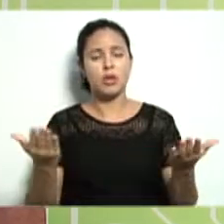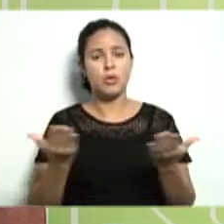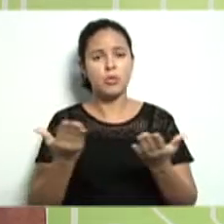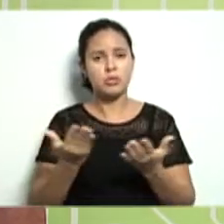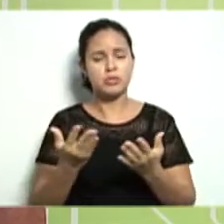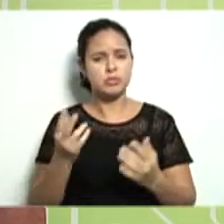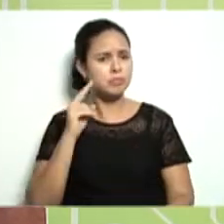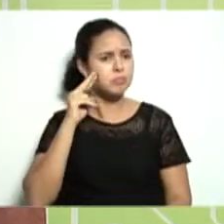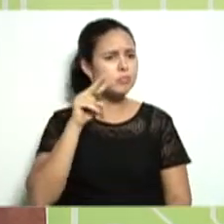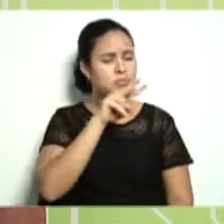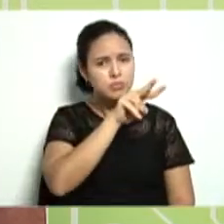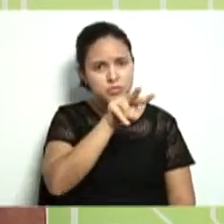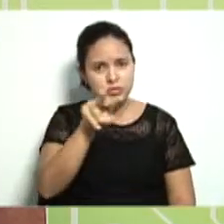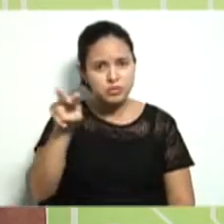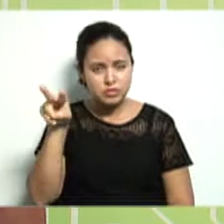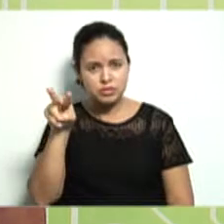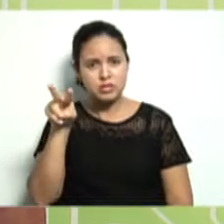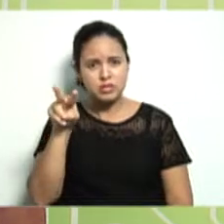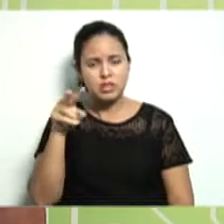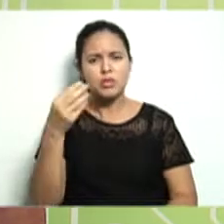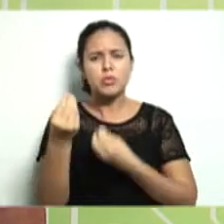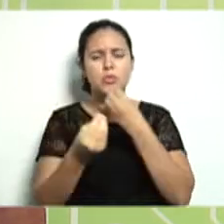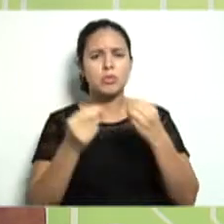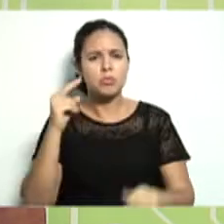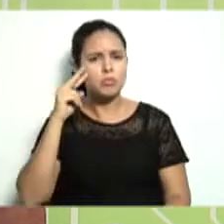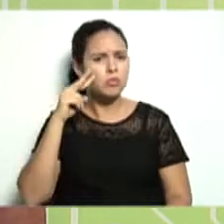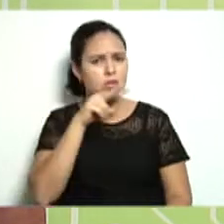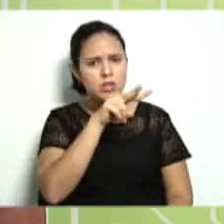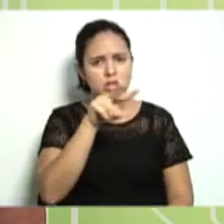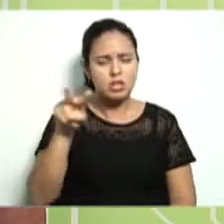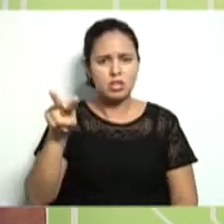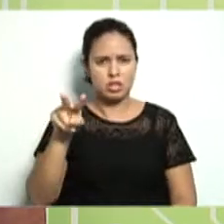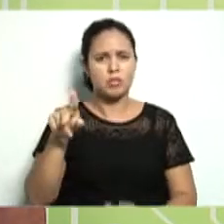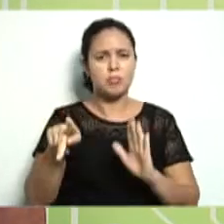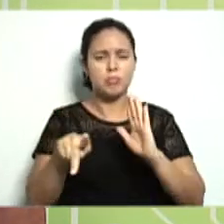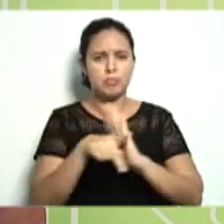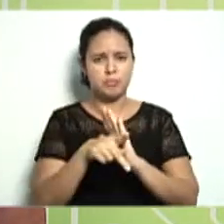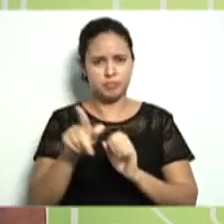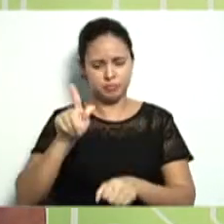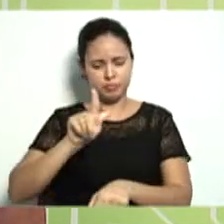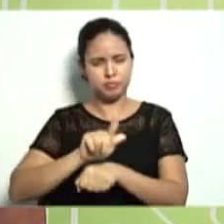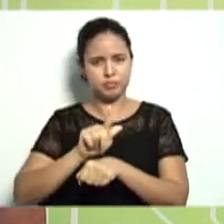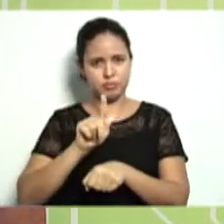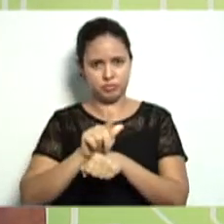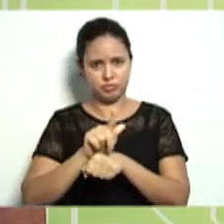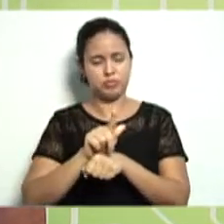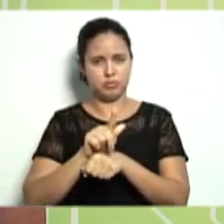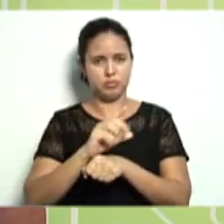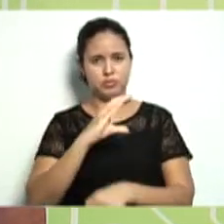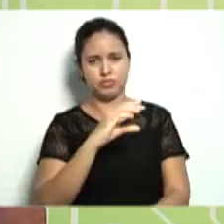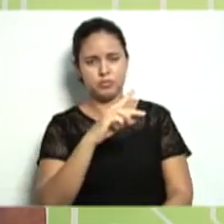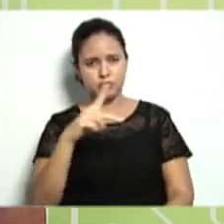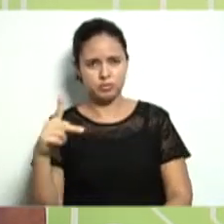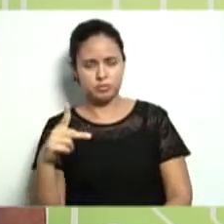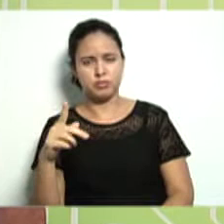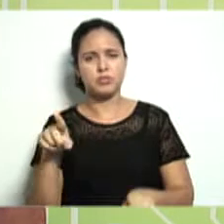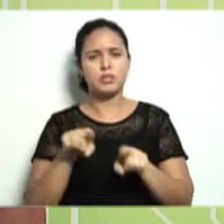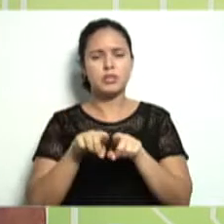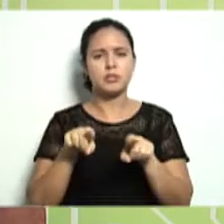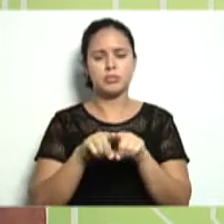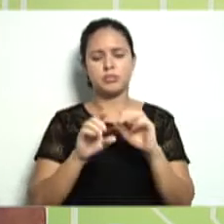olhar para a aula de hoje com o olhar de gestores, como gestores de uma cooperativa. E aí nós vamos tratar